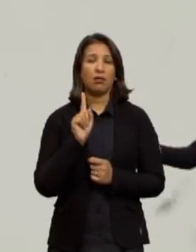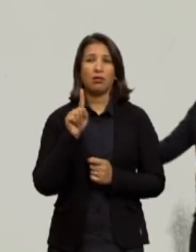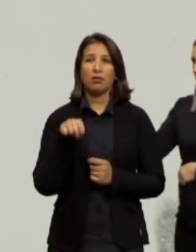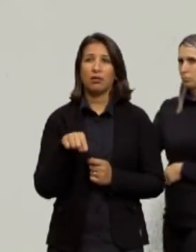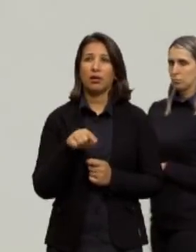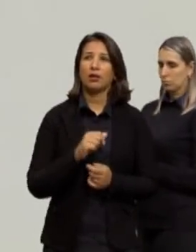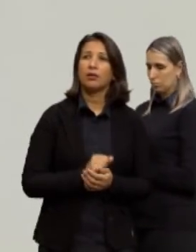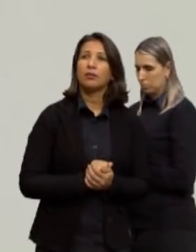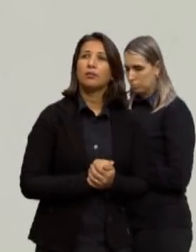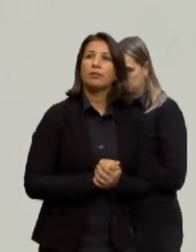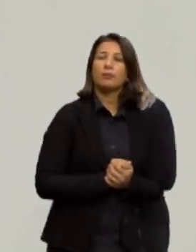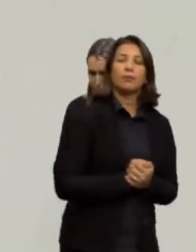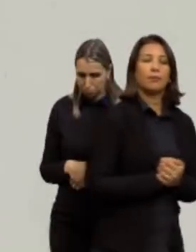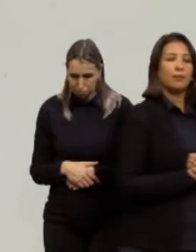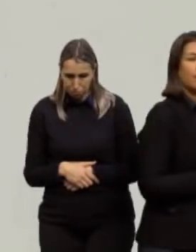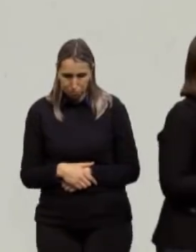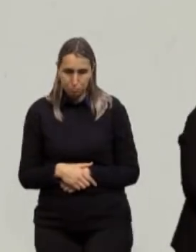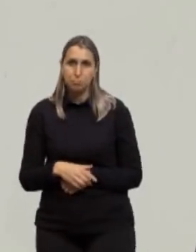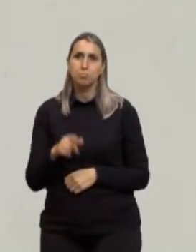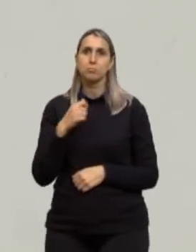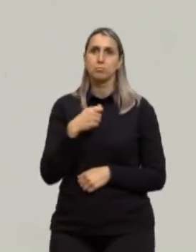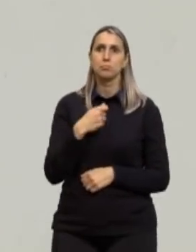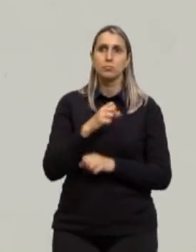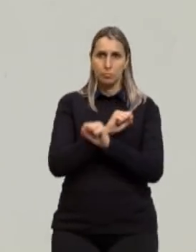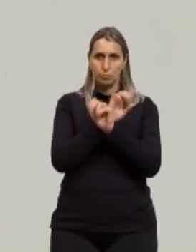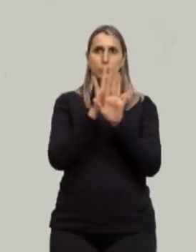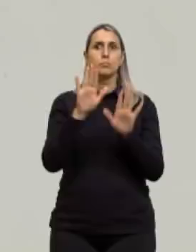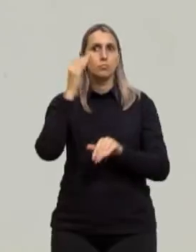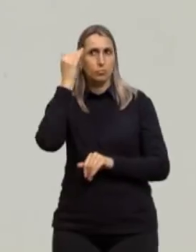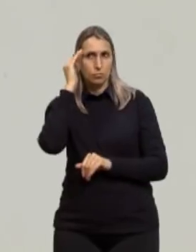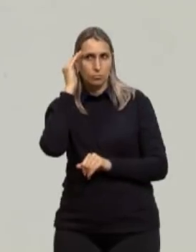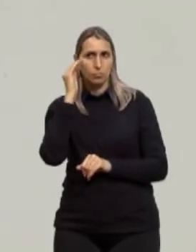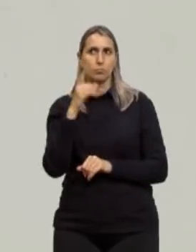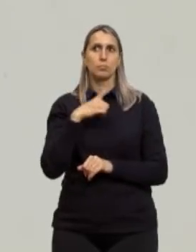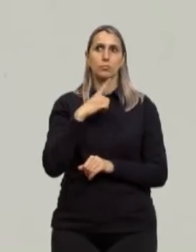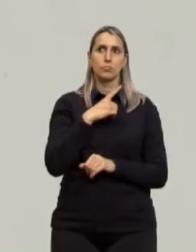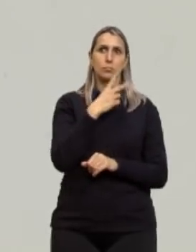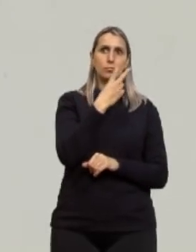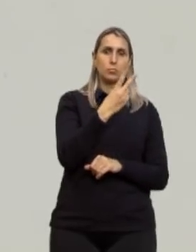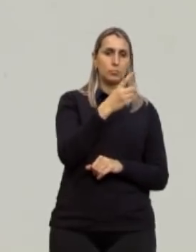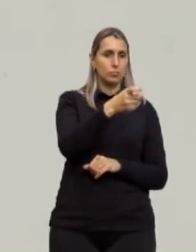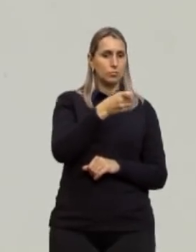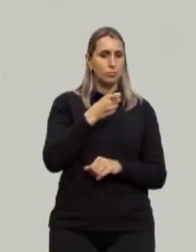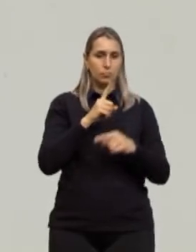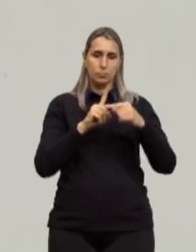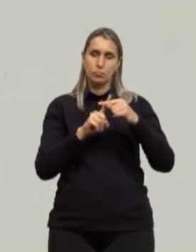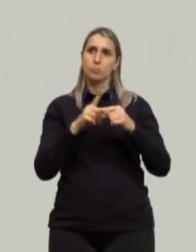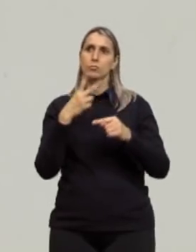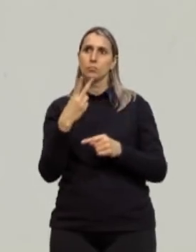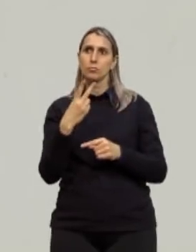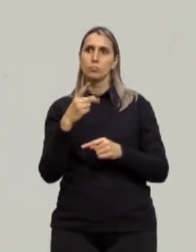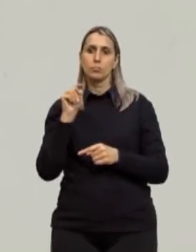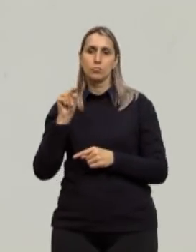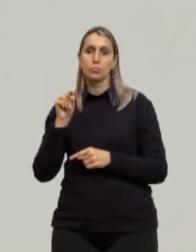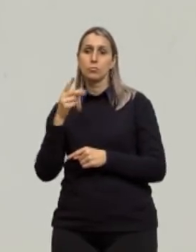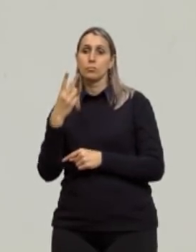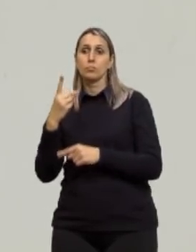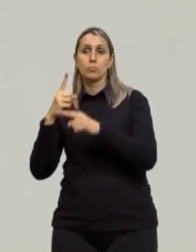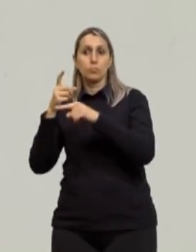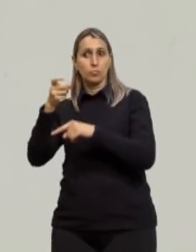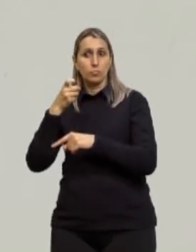um produto notável então aqui a gente tem que ter essa clareza aqui eu tenho 2 x + 2 e aqui eu tenho 2 x +